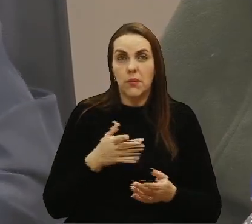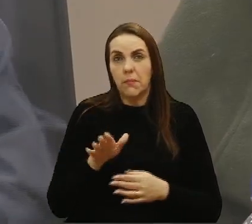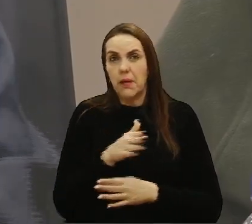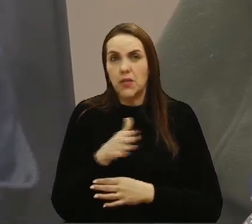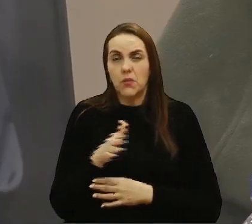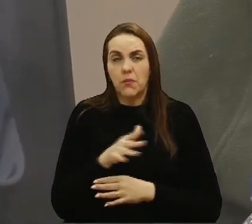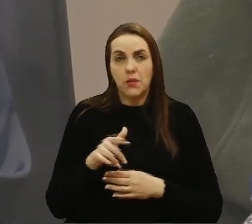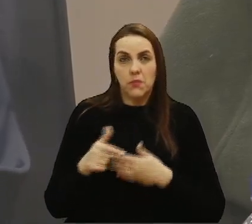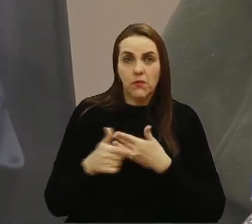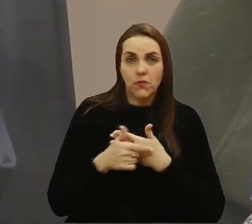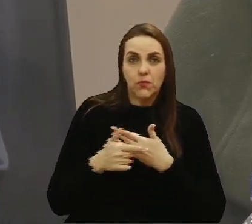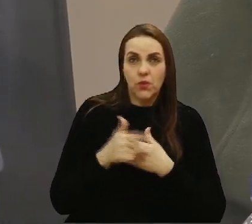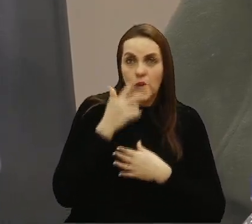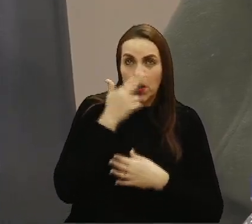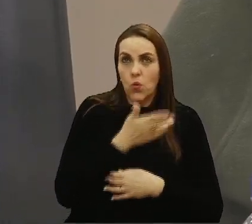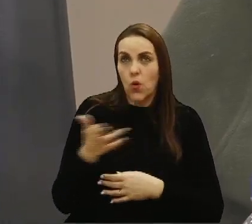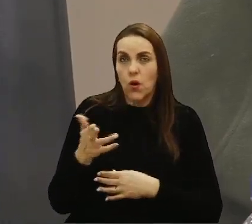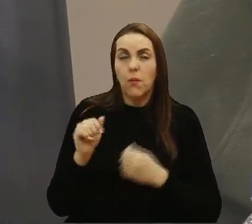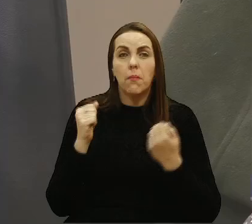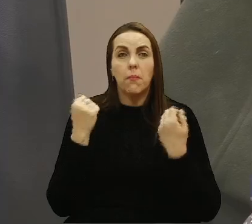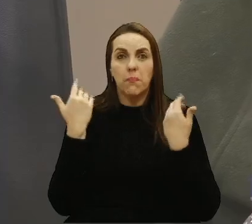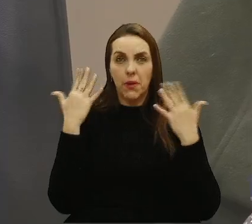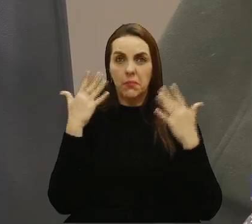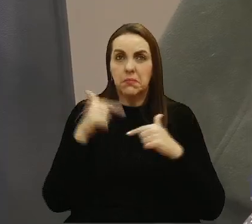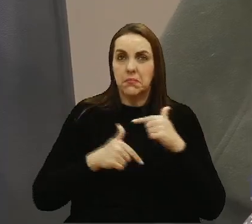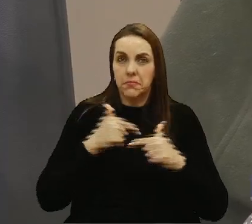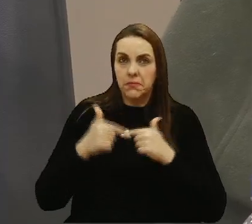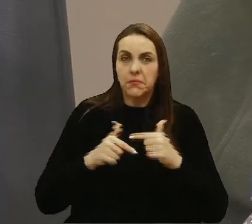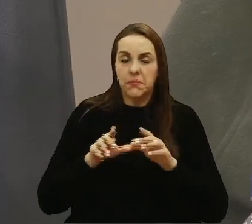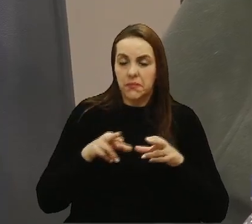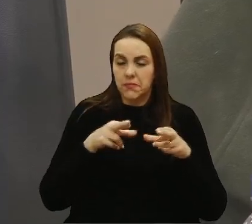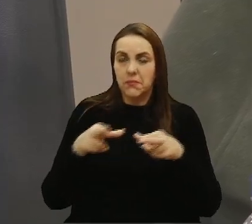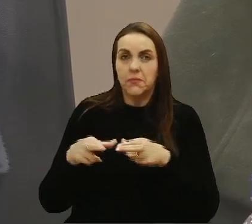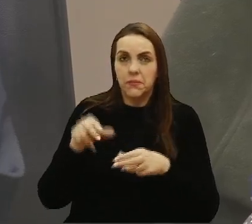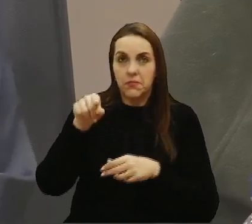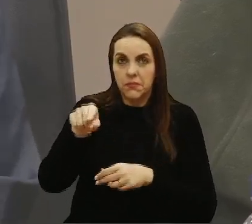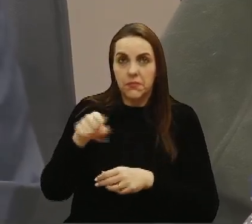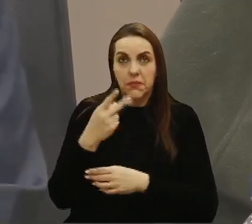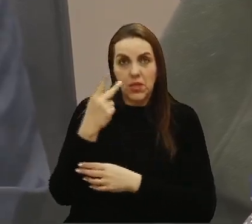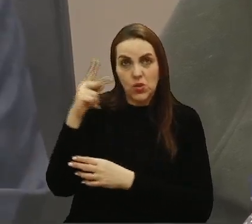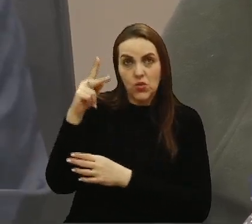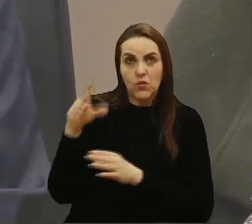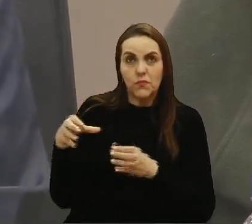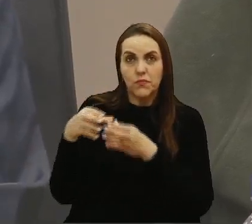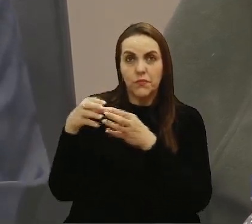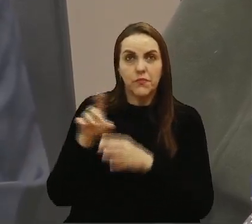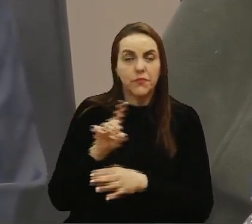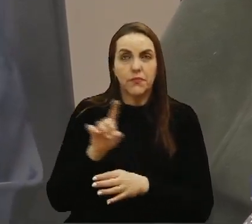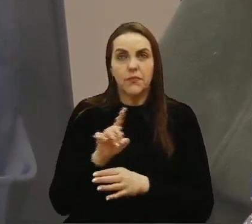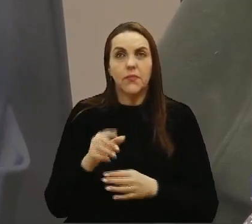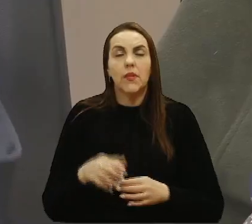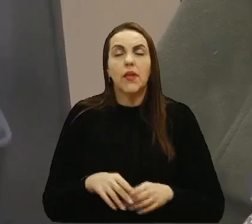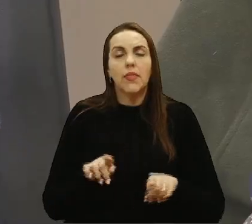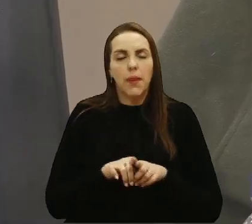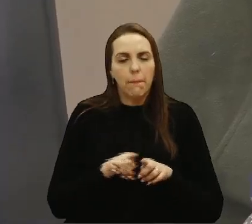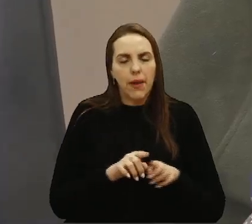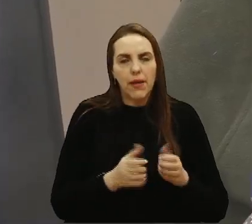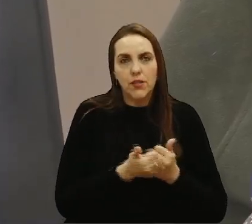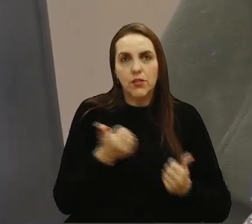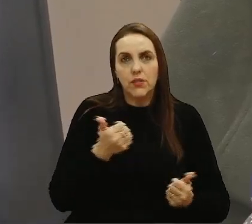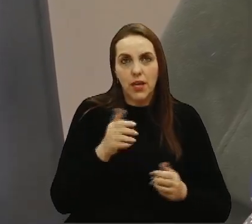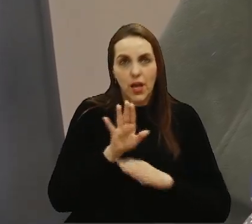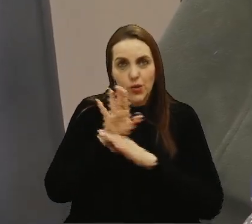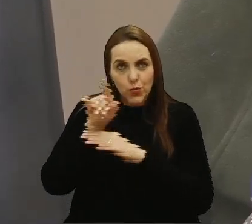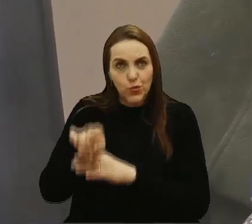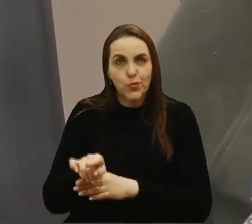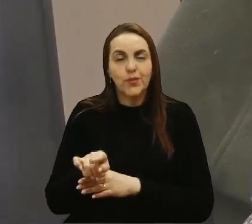mesmo papel, mas parabéns pelo trabalho que o senhor desenvolve, tanto lá na região do senhor, não só para o senhor, mas como a equipe também que está sempre lhe ajudando. Parabéns. E